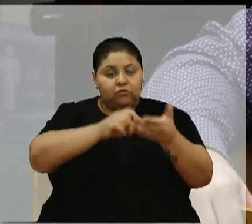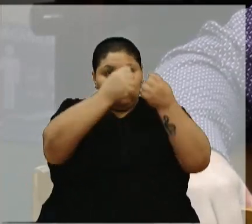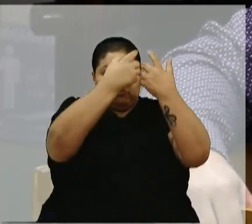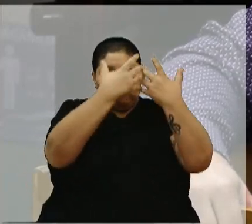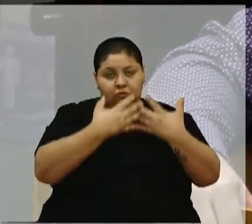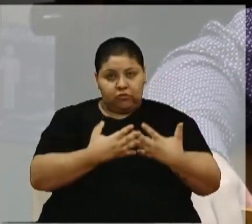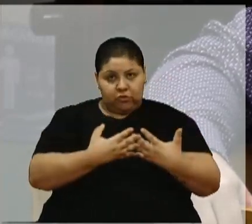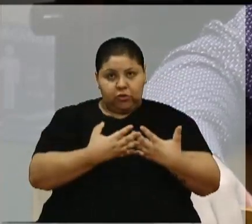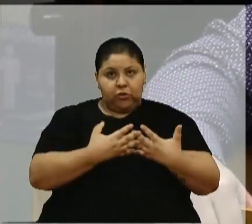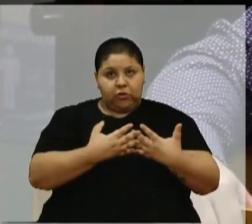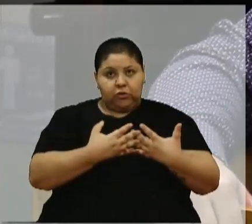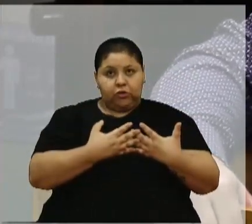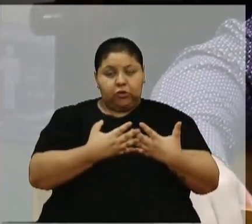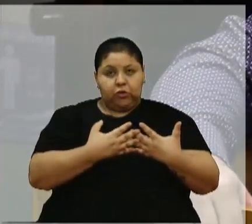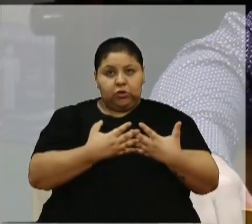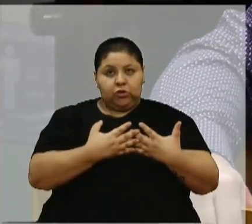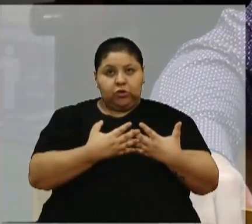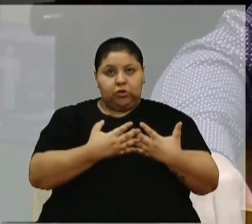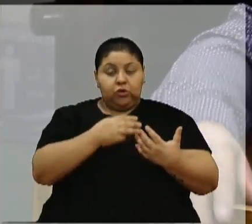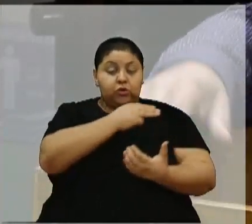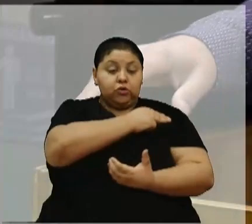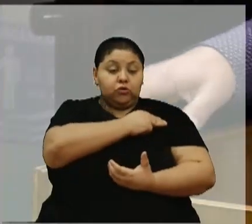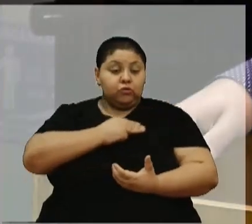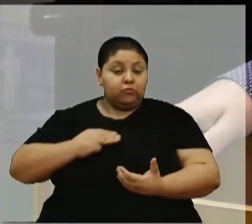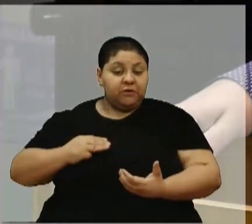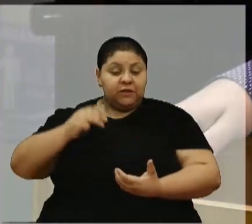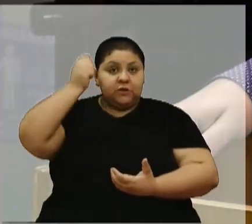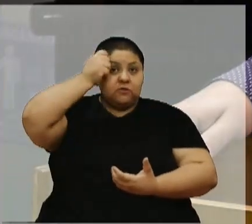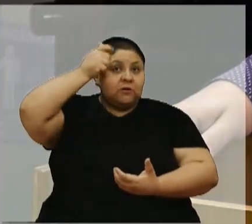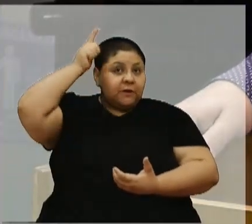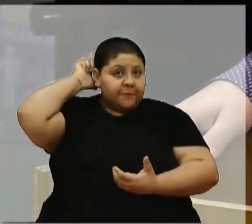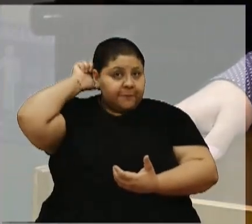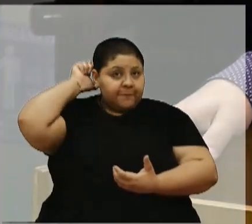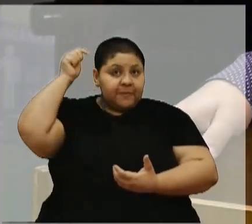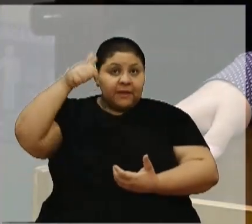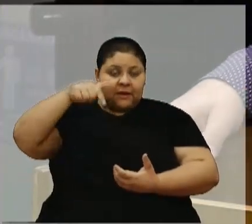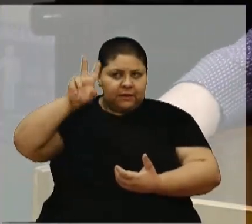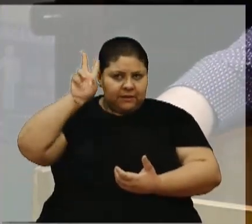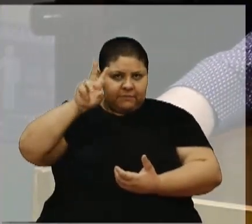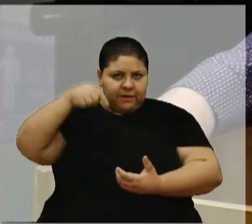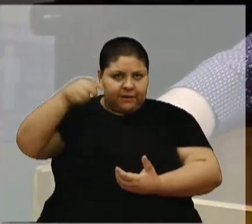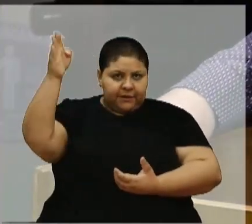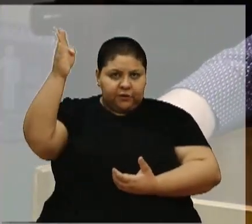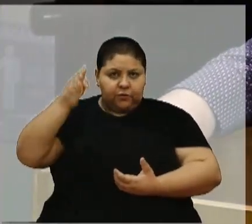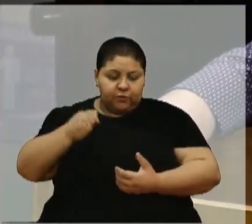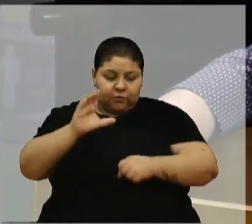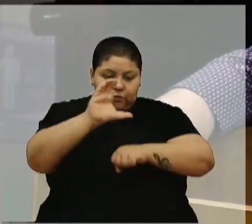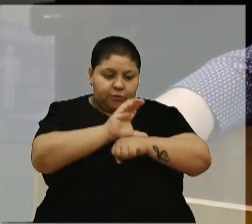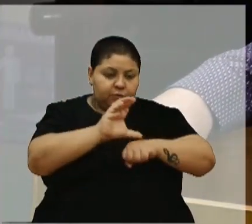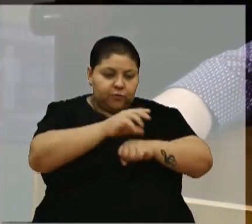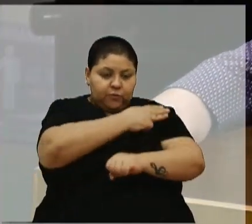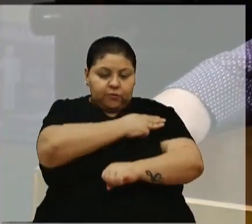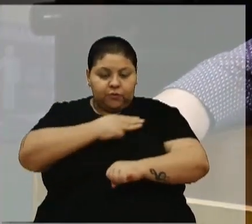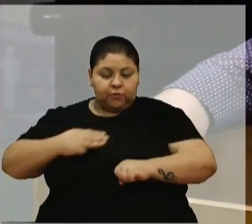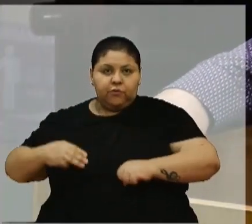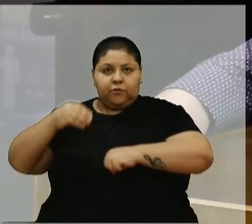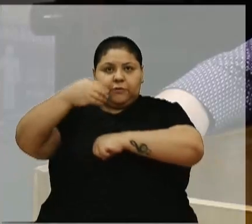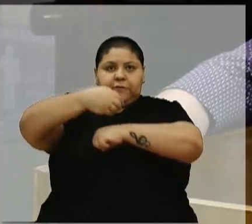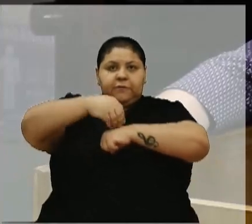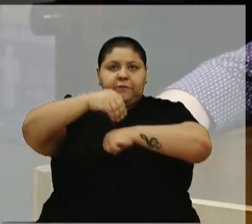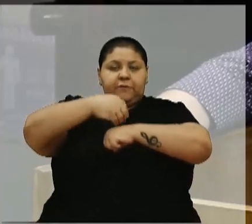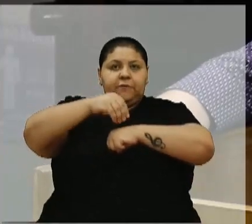Alexandre de Moraes. Bom, vamos só lembrar, no Brasil, pela nossa Constituição, os ministros são indicados pelo presidente